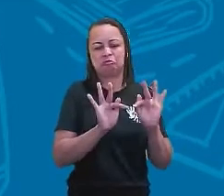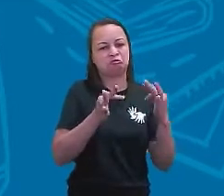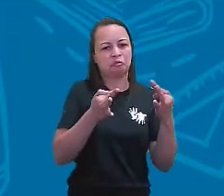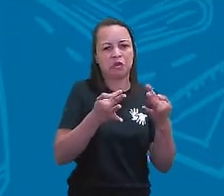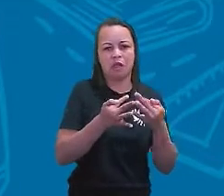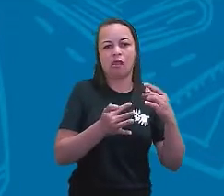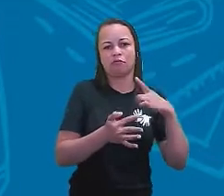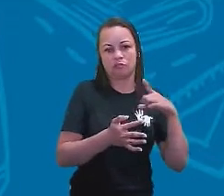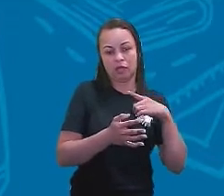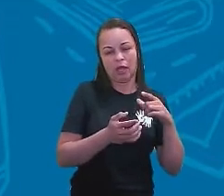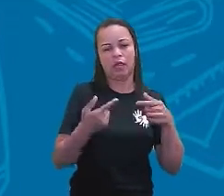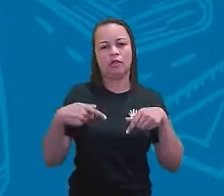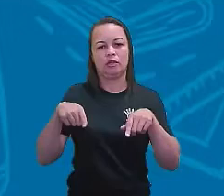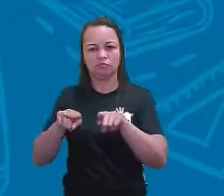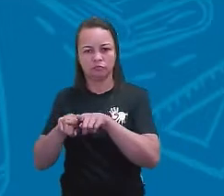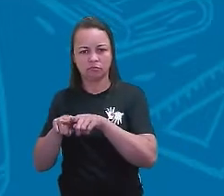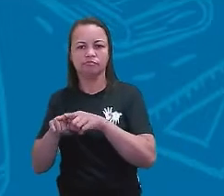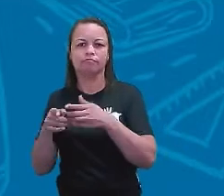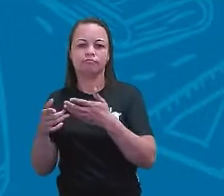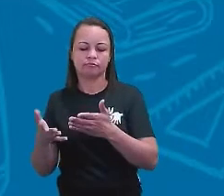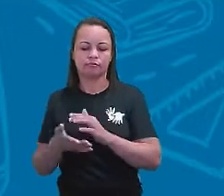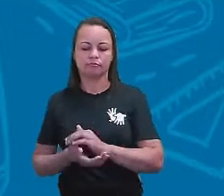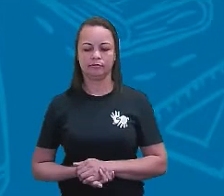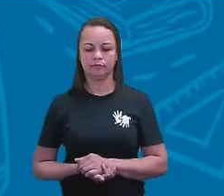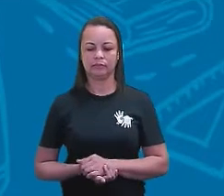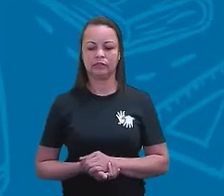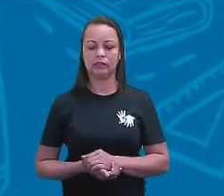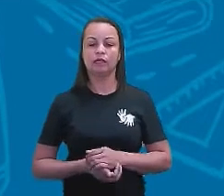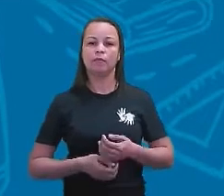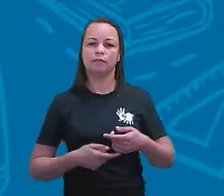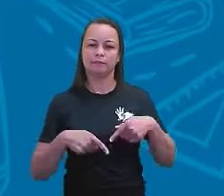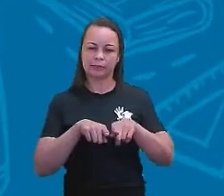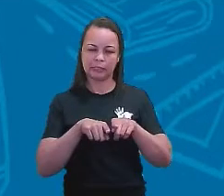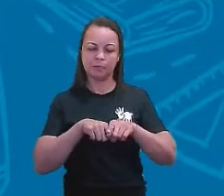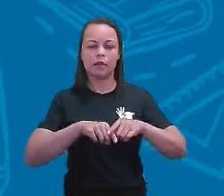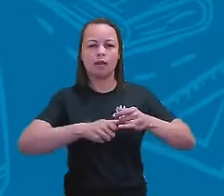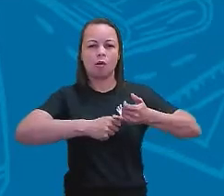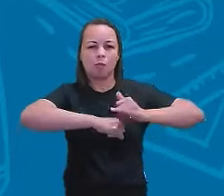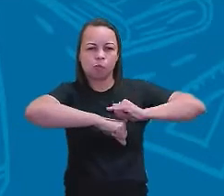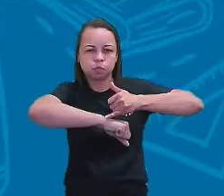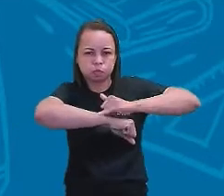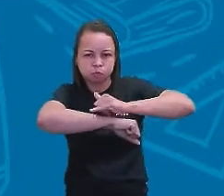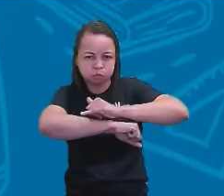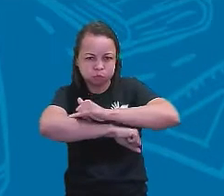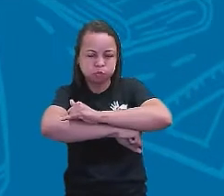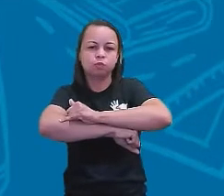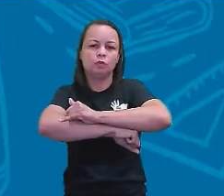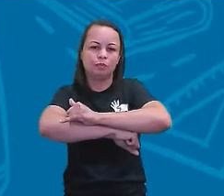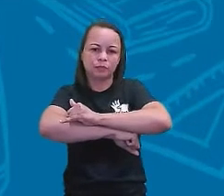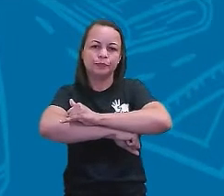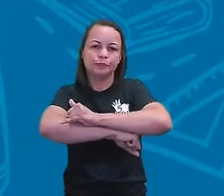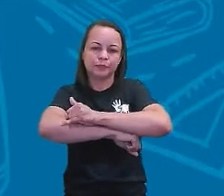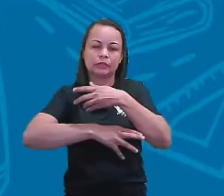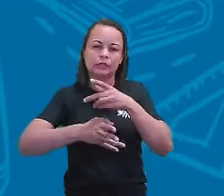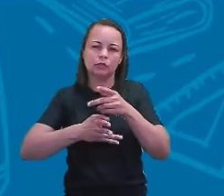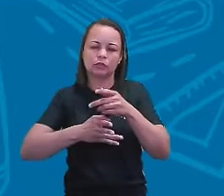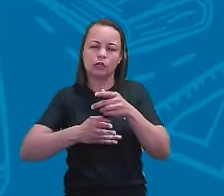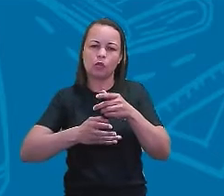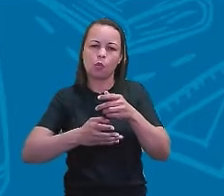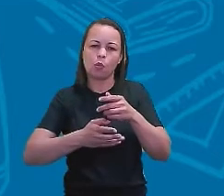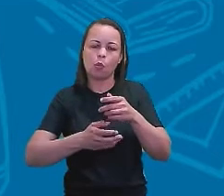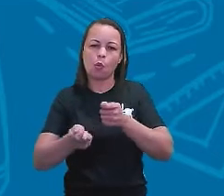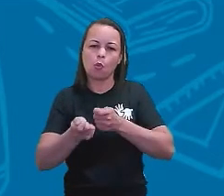aí, obesidade, e aí você percebe nitidamente como é relevante esse cuidado com o controle do teu